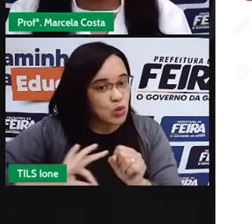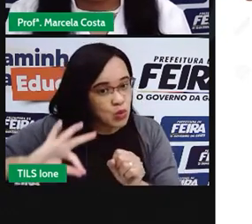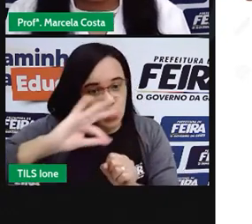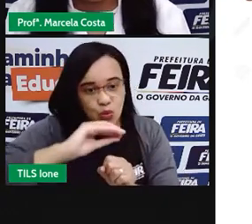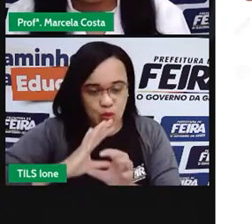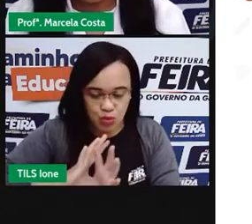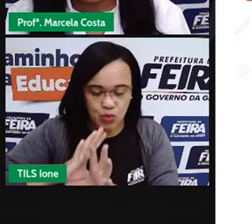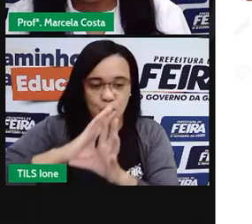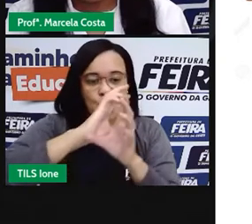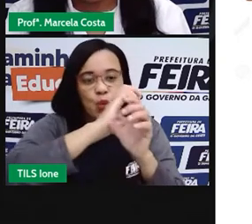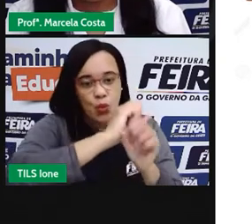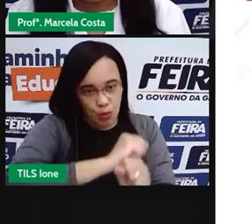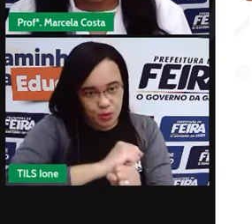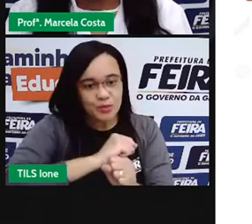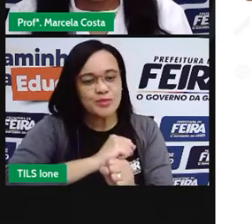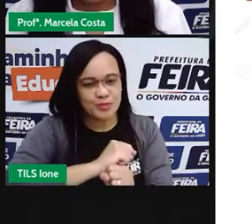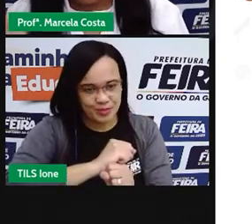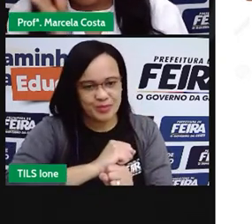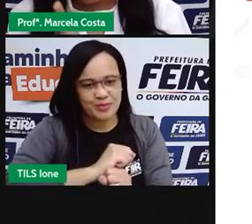aqui as duas,